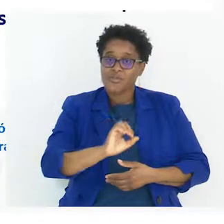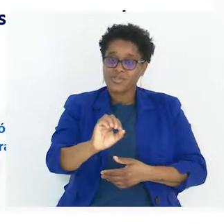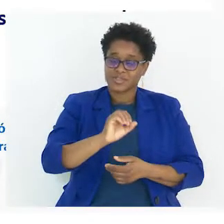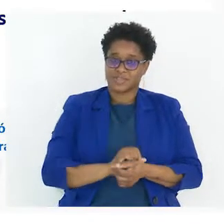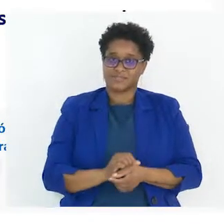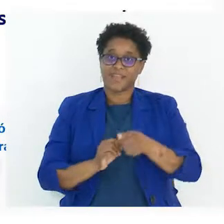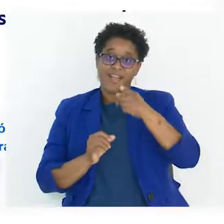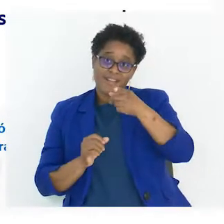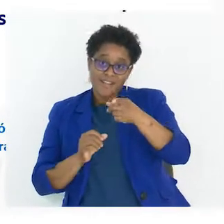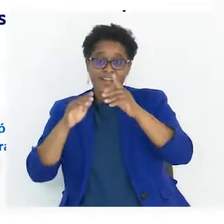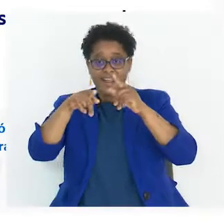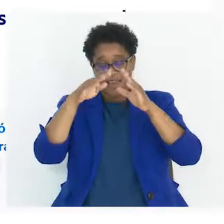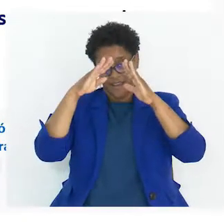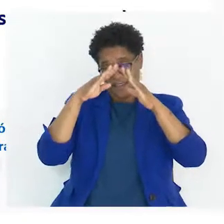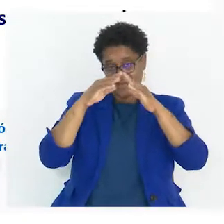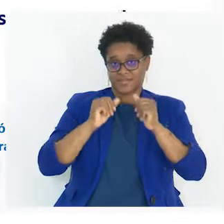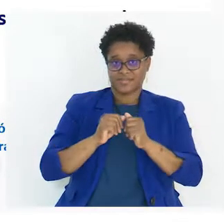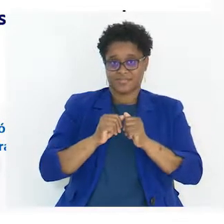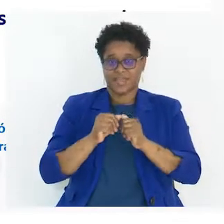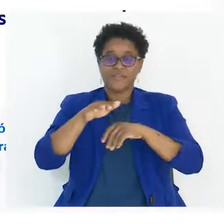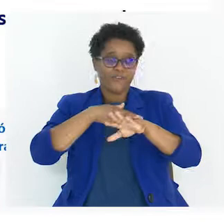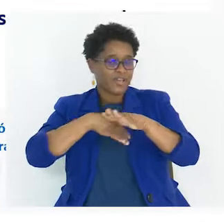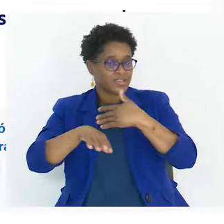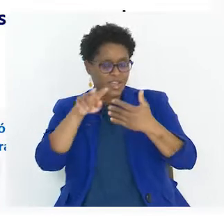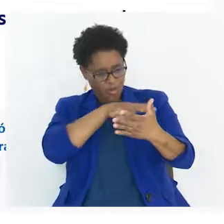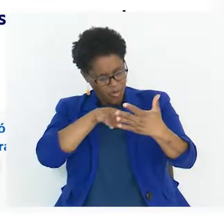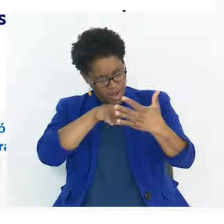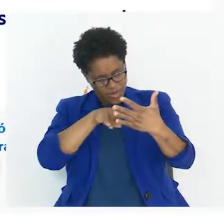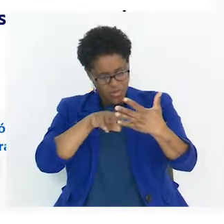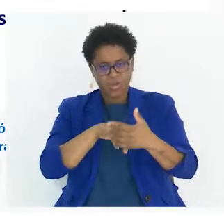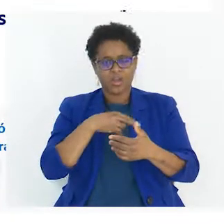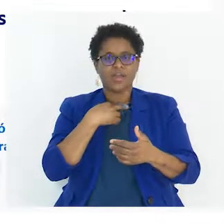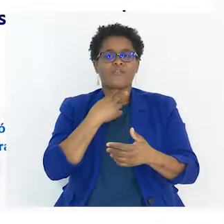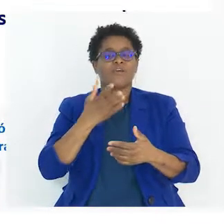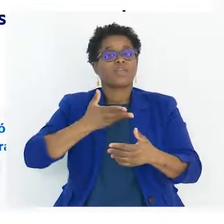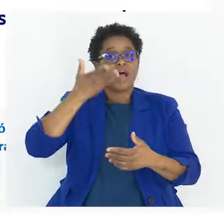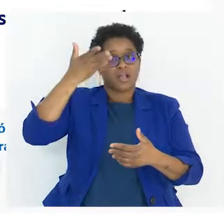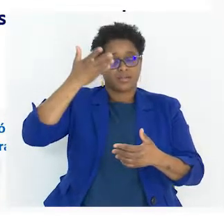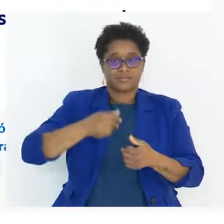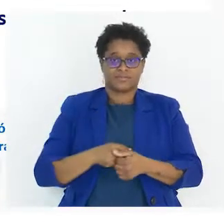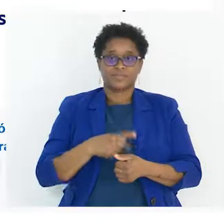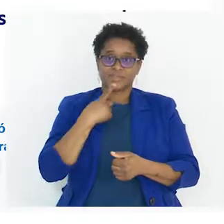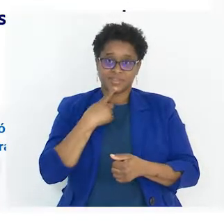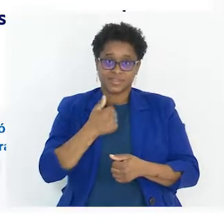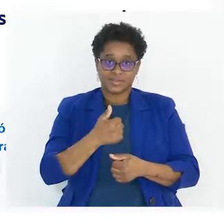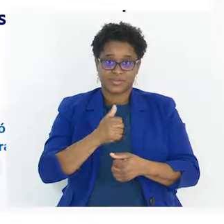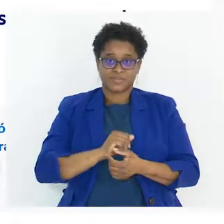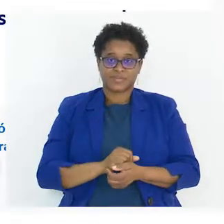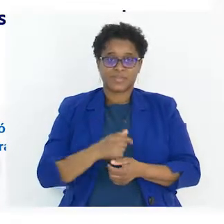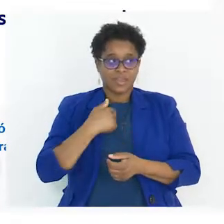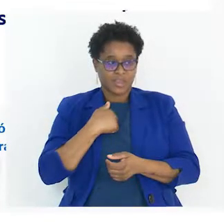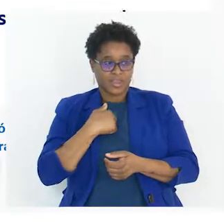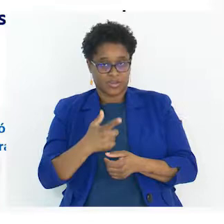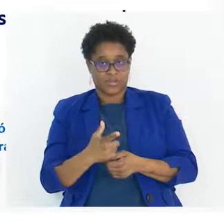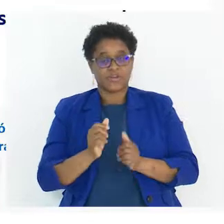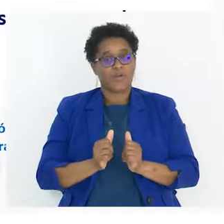Agora, vocês ali em casa vão fazer uma leitura em voz alta,